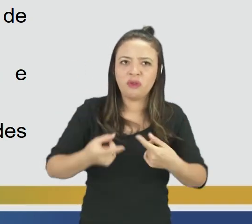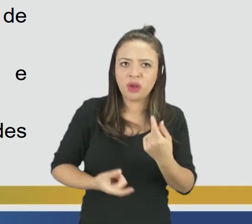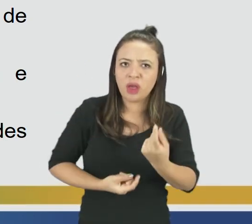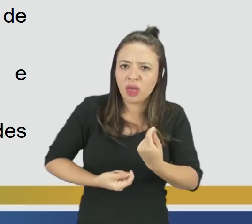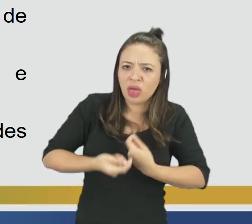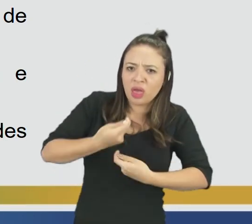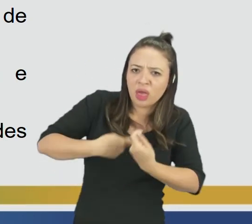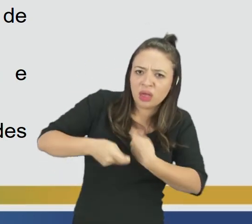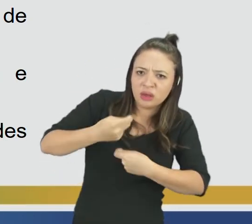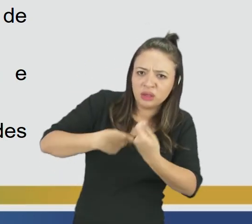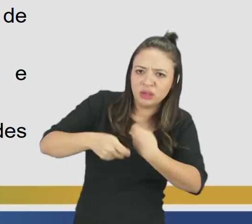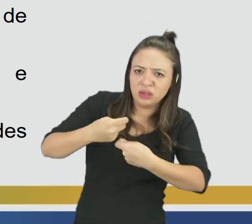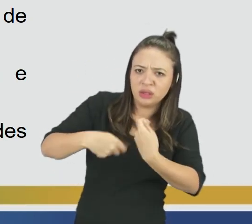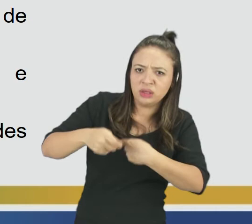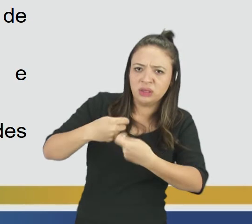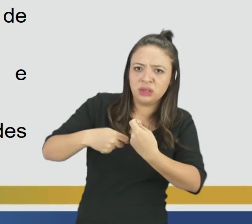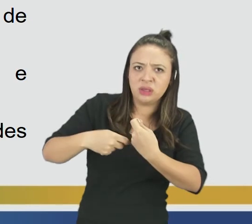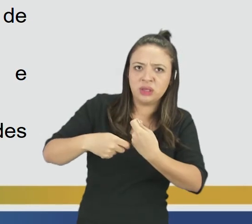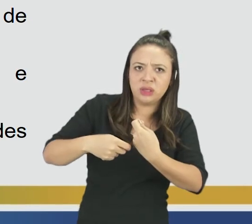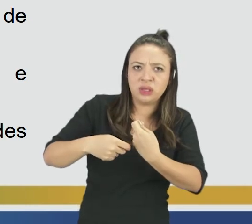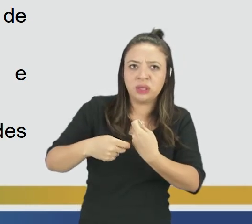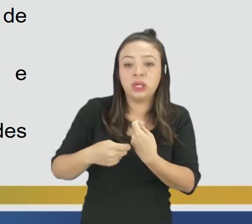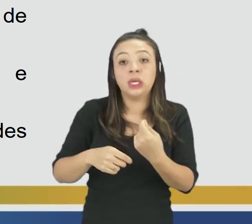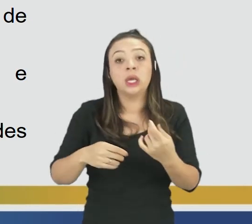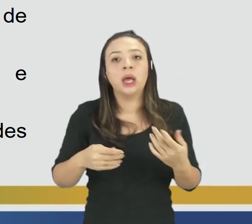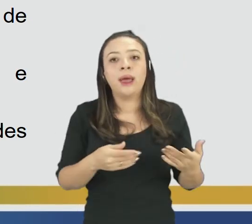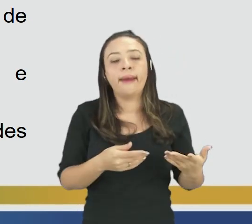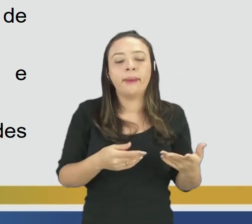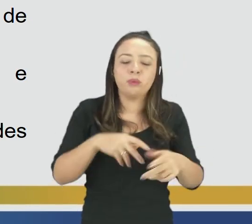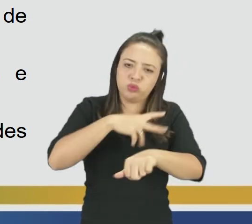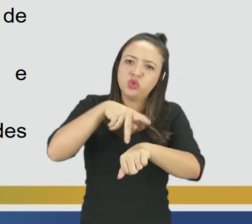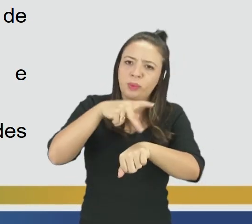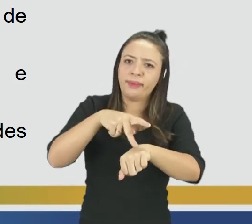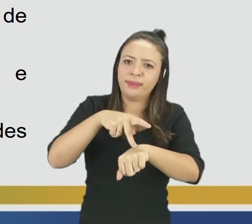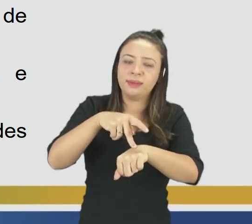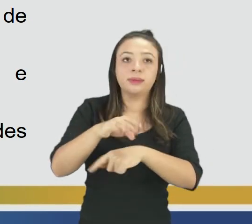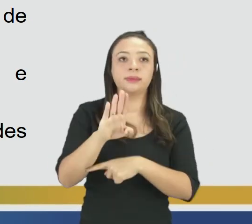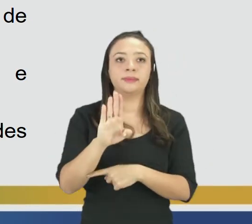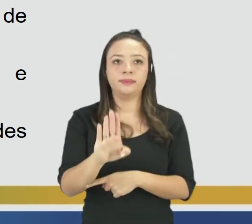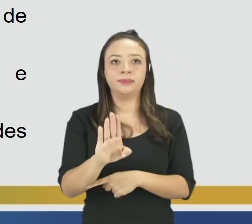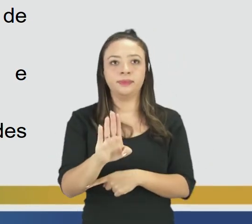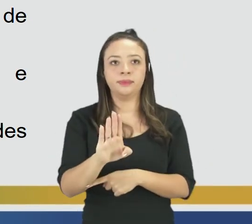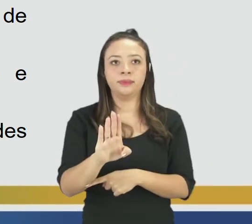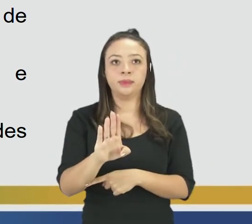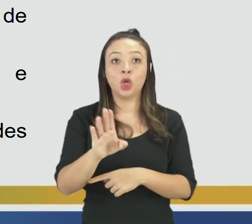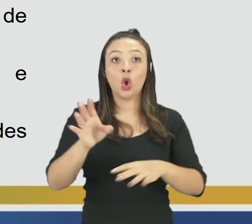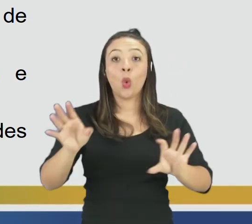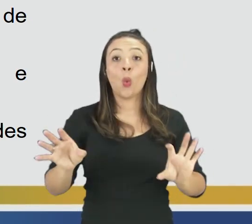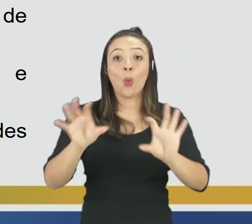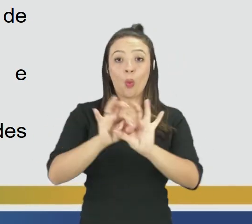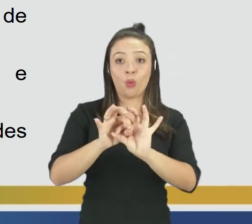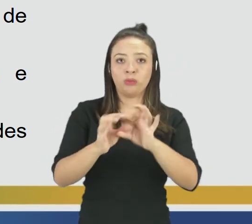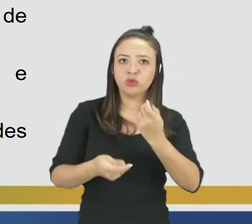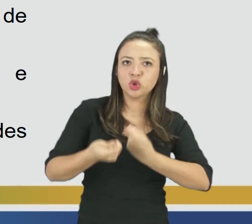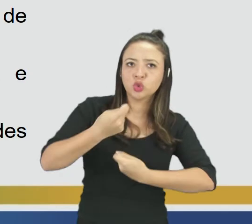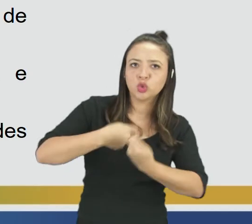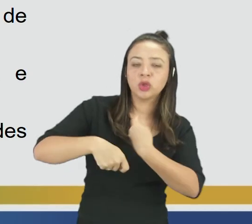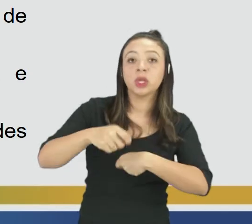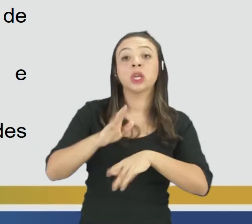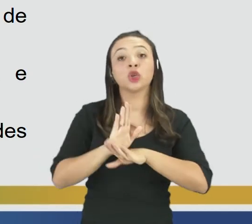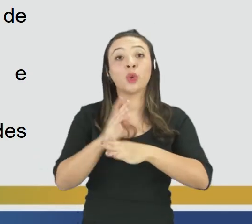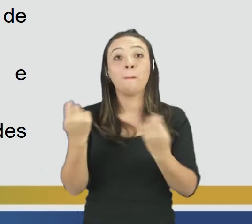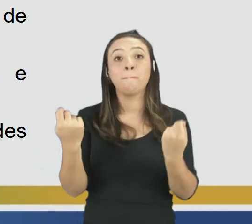ou as diferenças econômicas entre os países letra b integrou a economias e